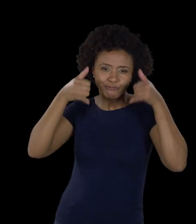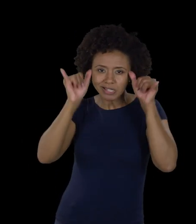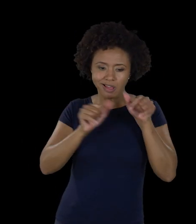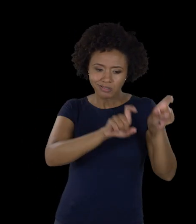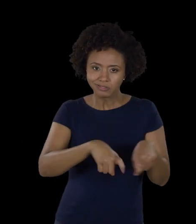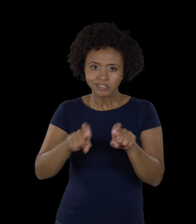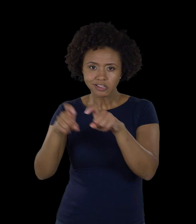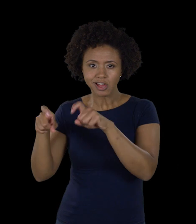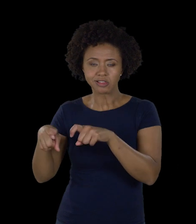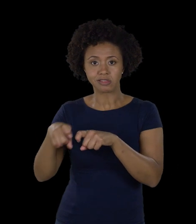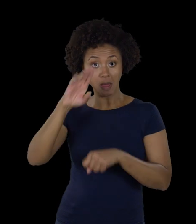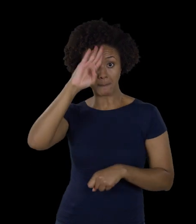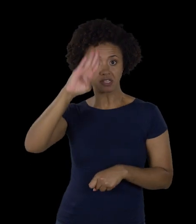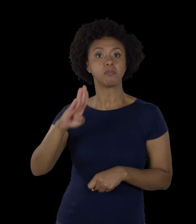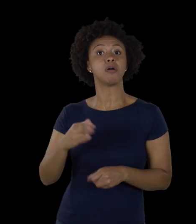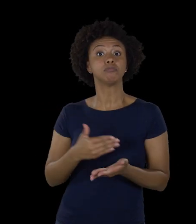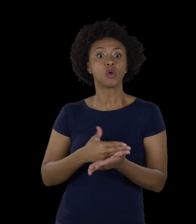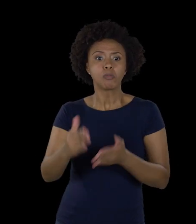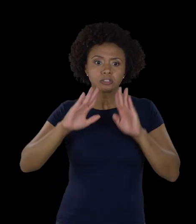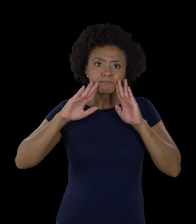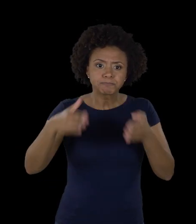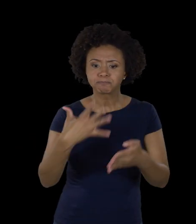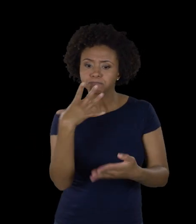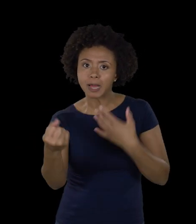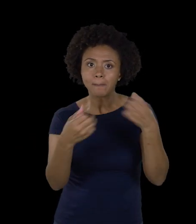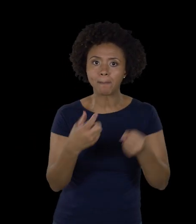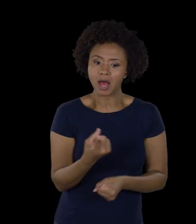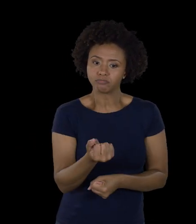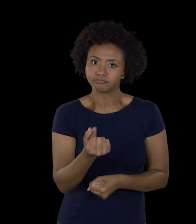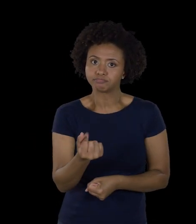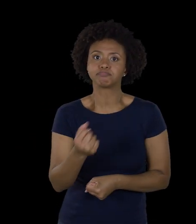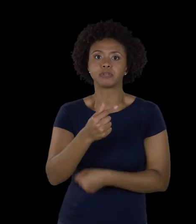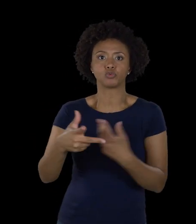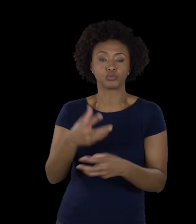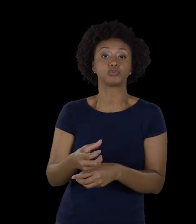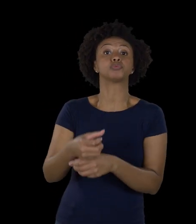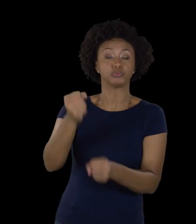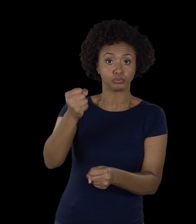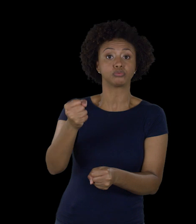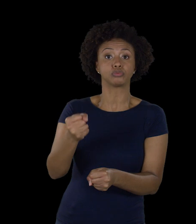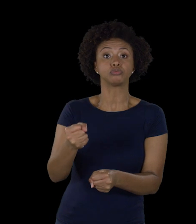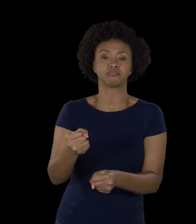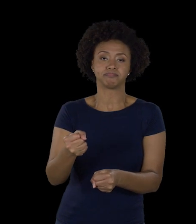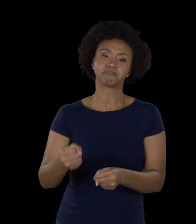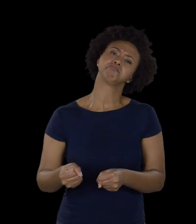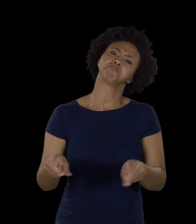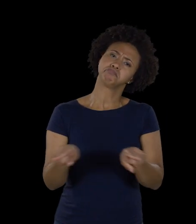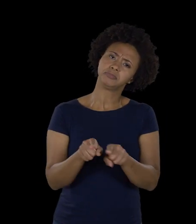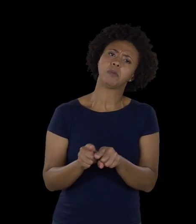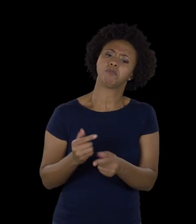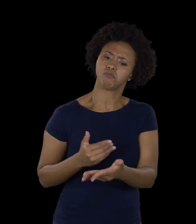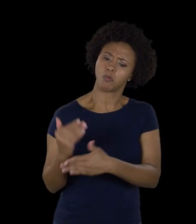grandes fazendeiros, vão ter uma grande vocação para o lucro com essa atividade e também para a acumulação de